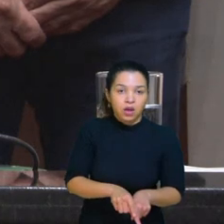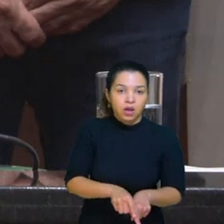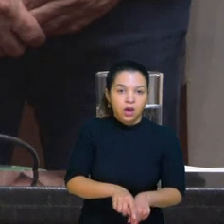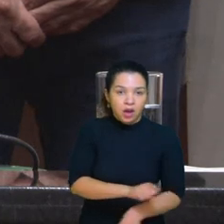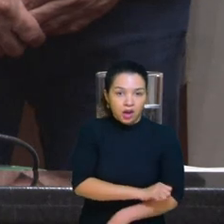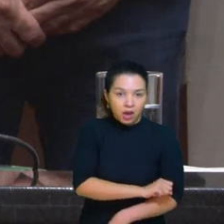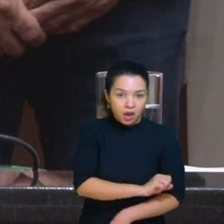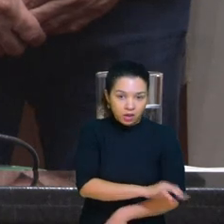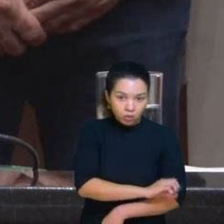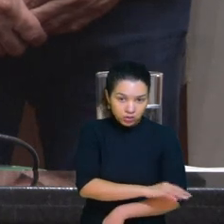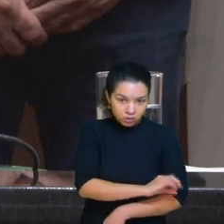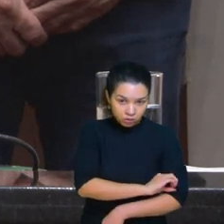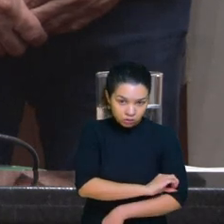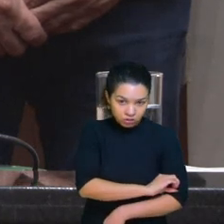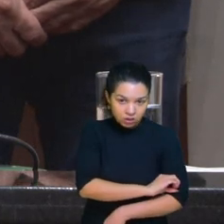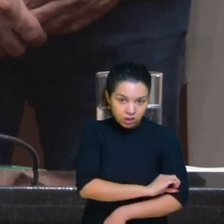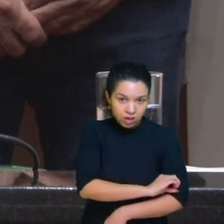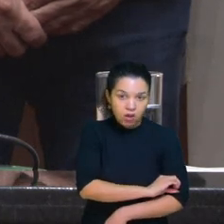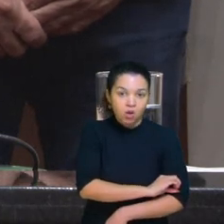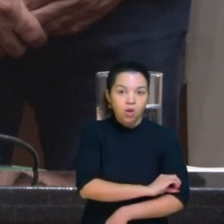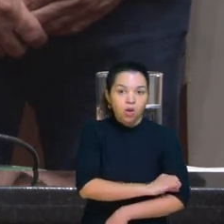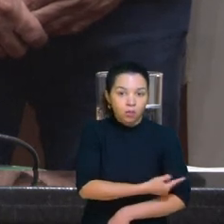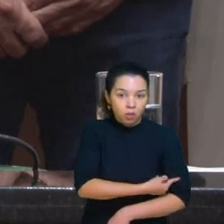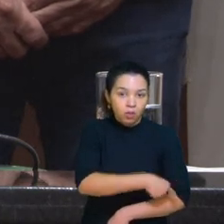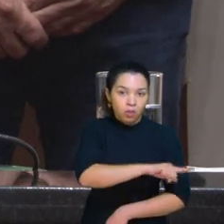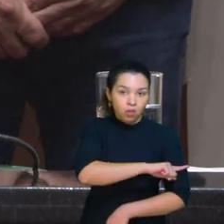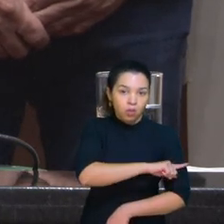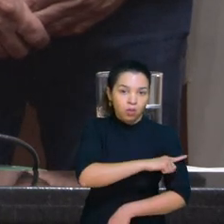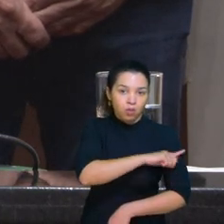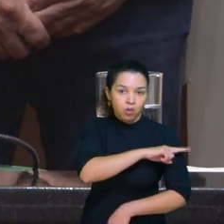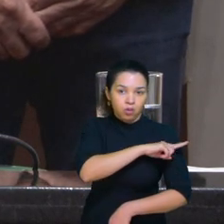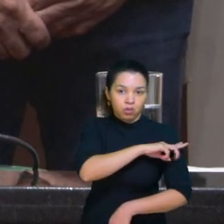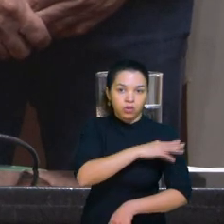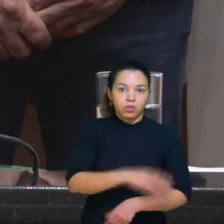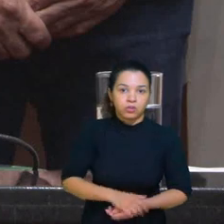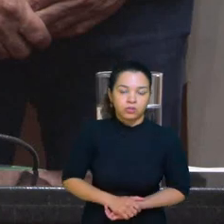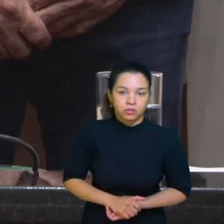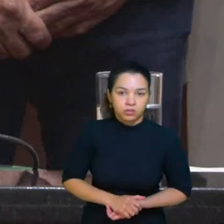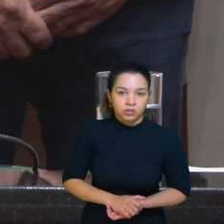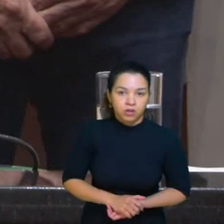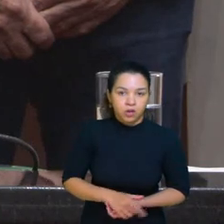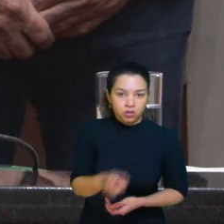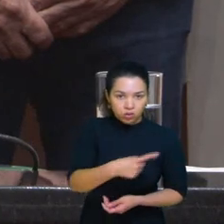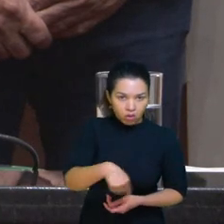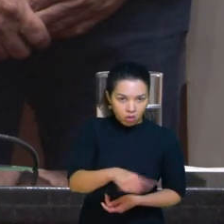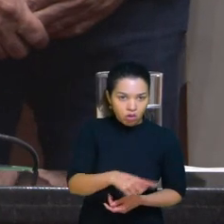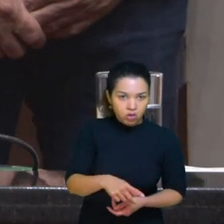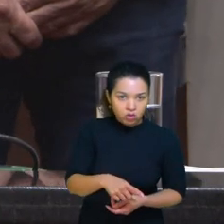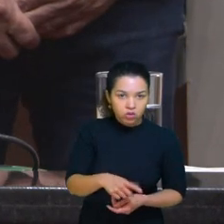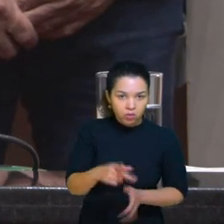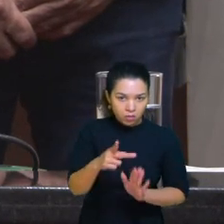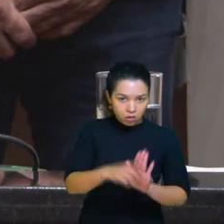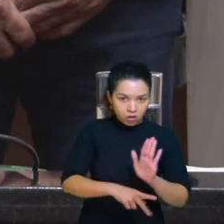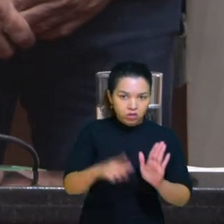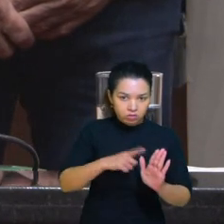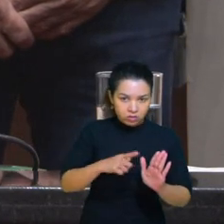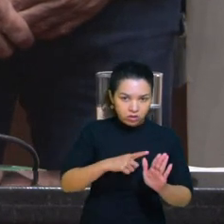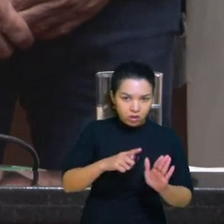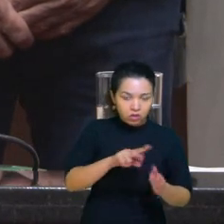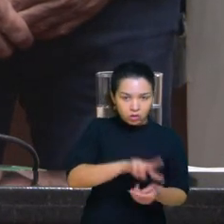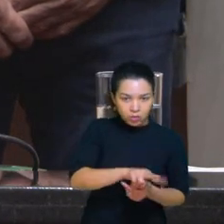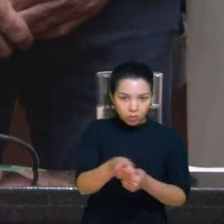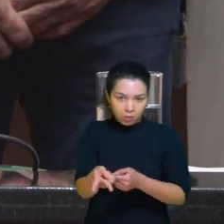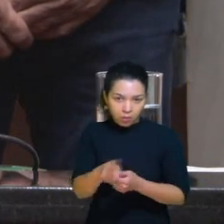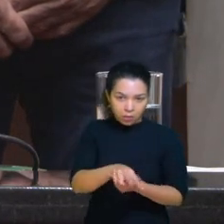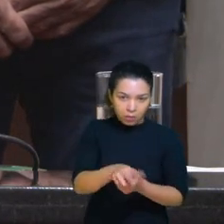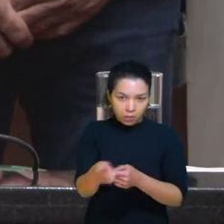precisamos cuidar da transição os nossos projetos contemplam isso essa é uma pergunta eu acho que a gente precisa olhar para a transição